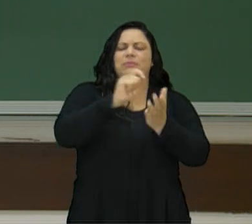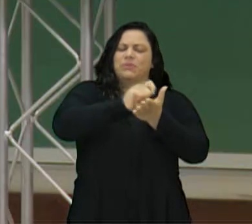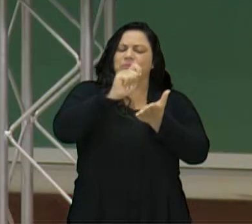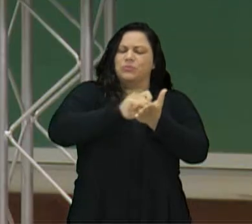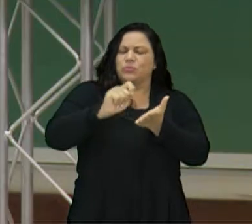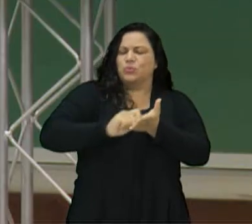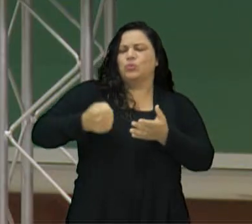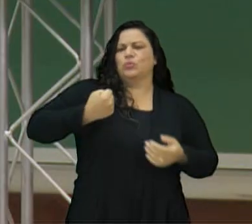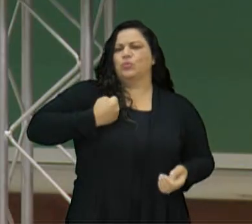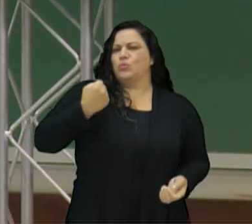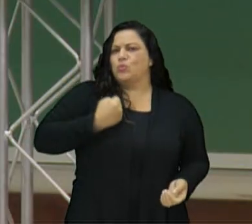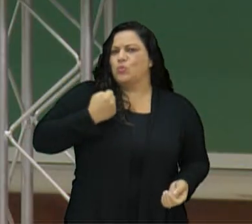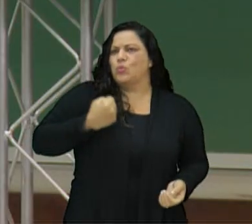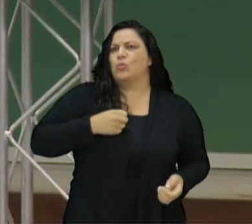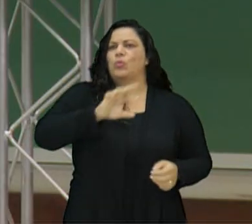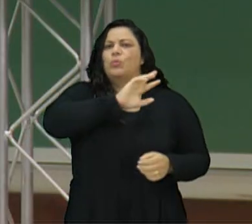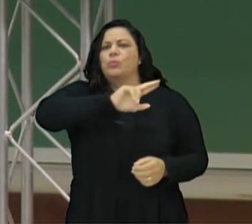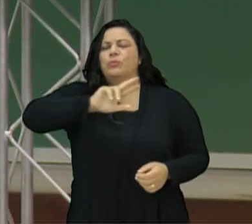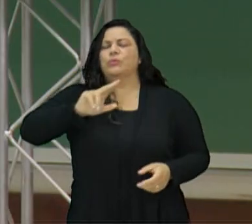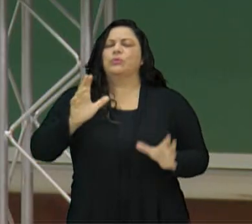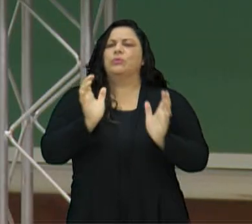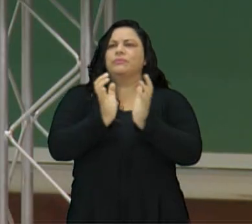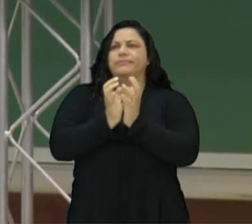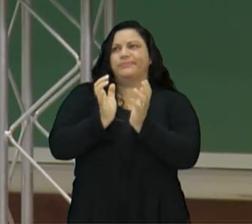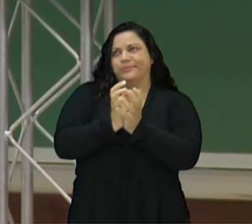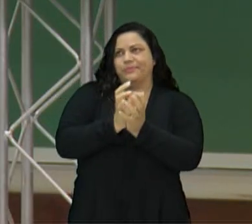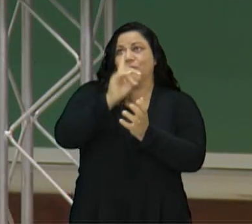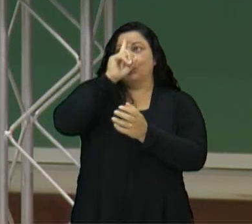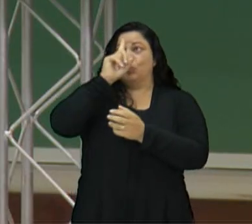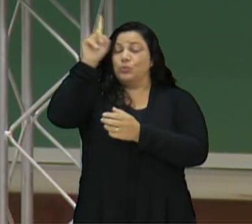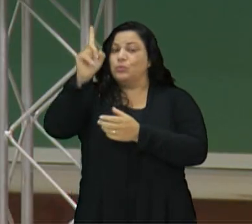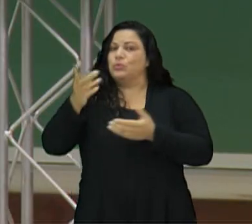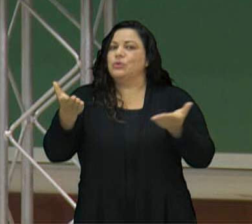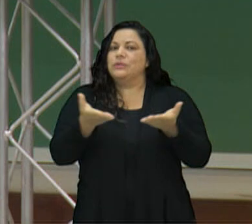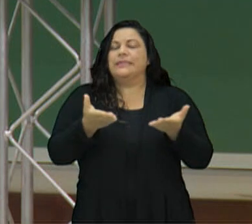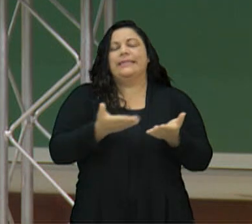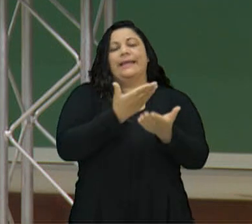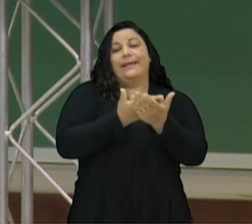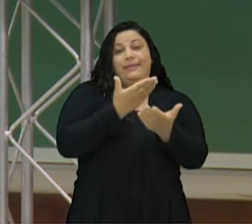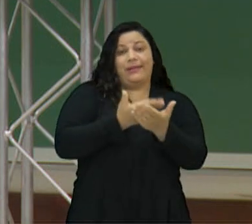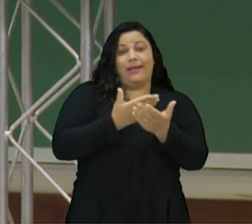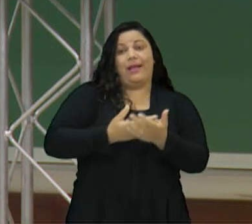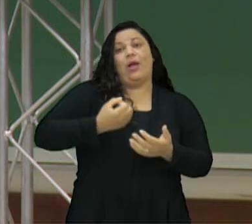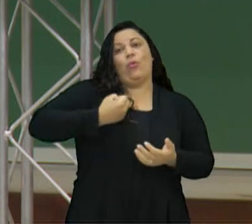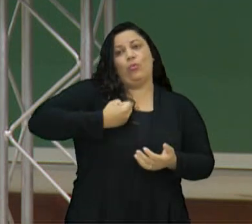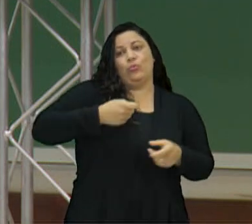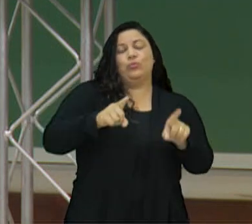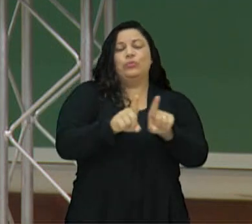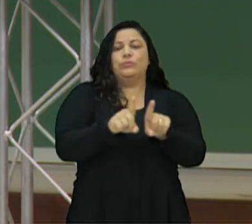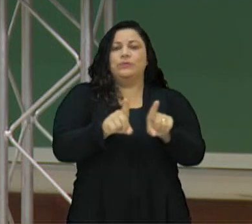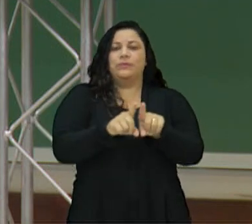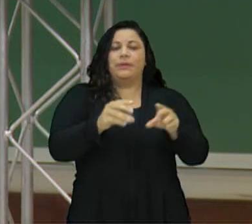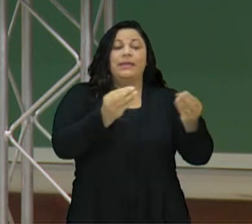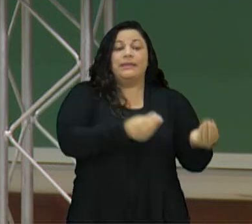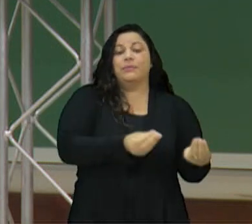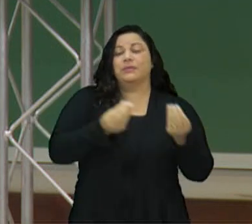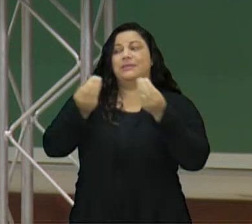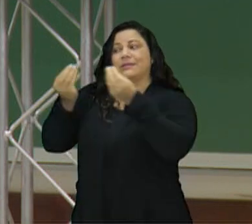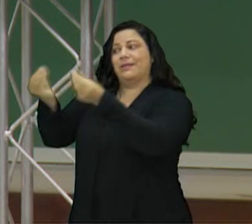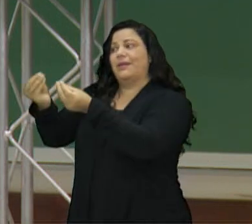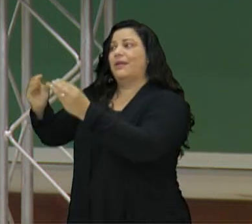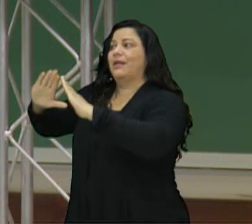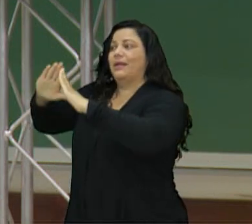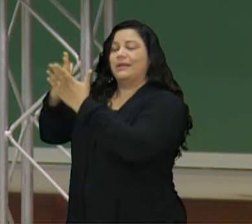nome, o número, sua turma, a data da aula, se possível o número da aula, e entregue na sua escola, de acordo